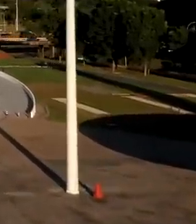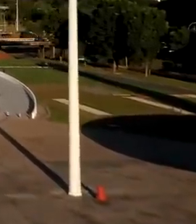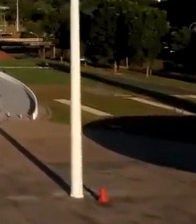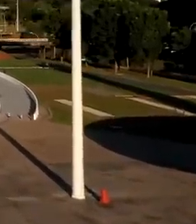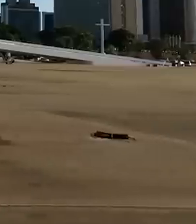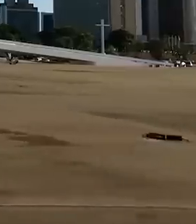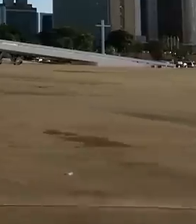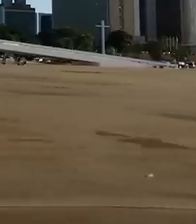Legendas Pedro Negri